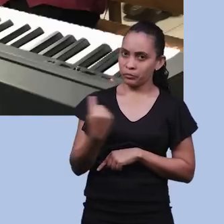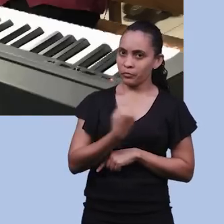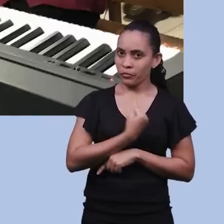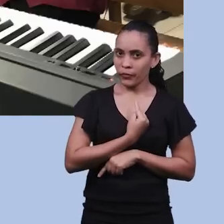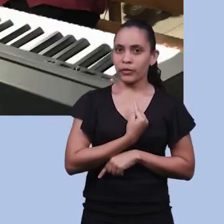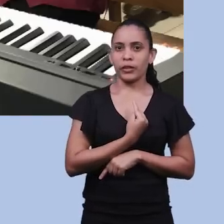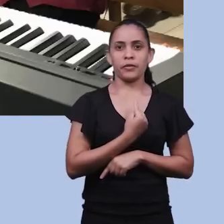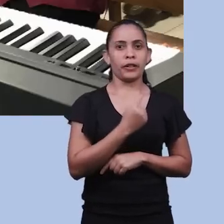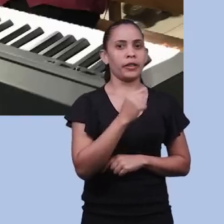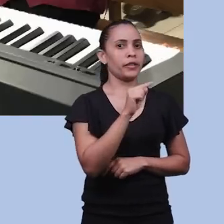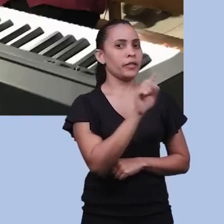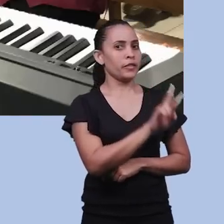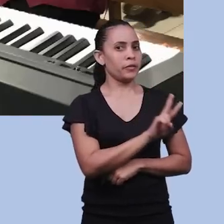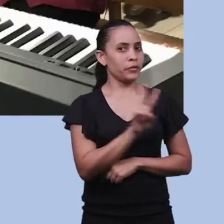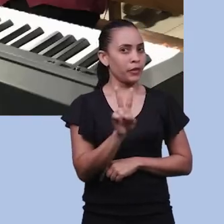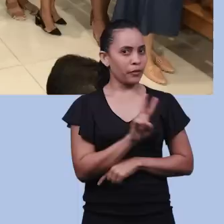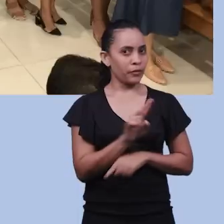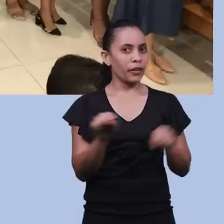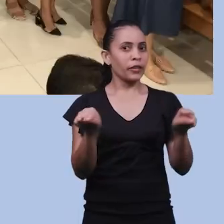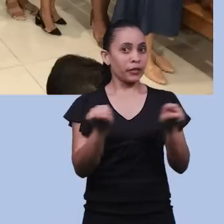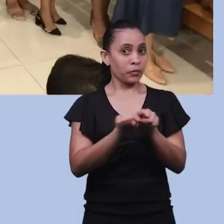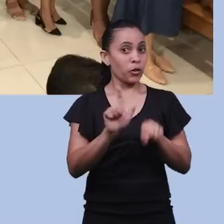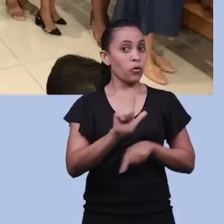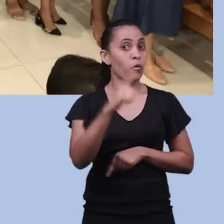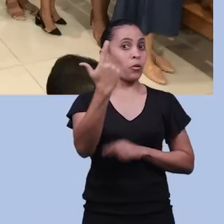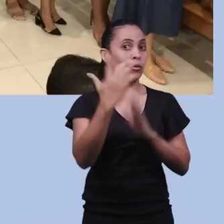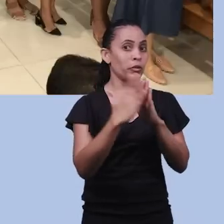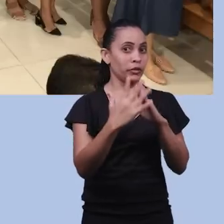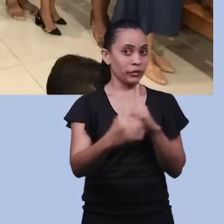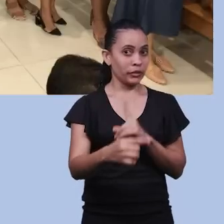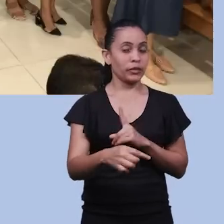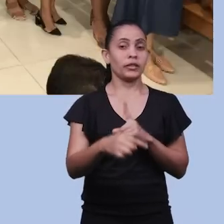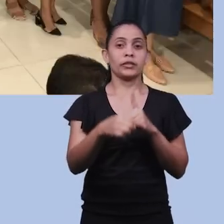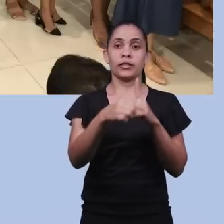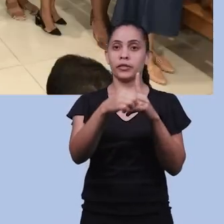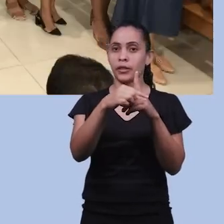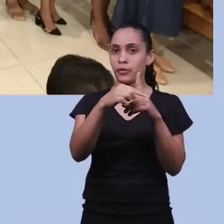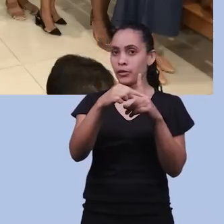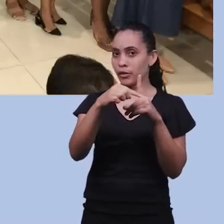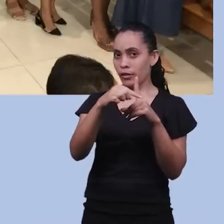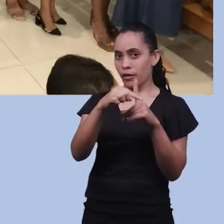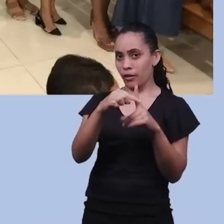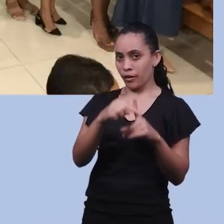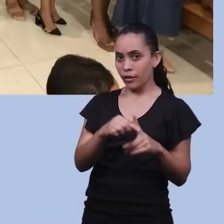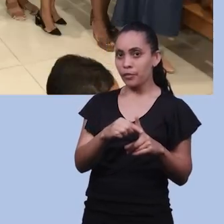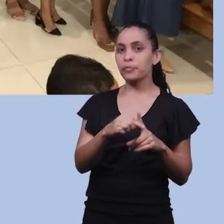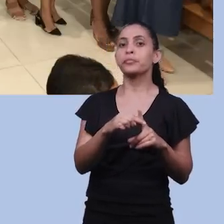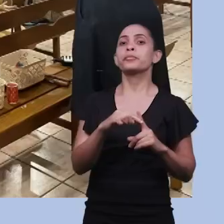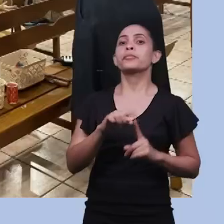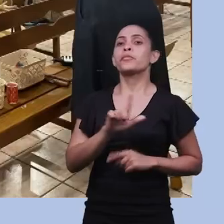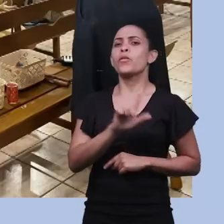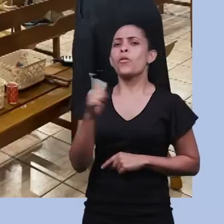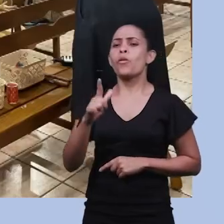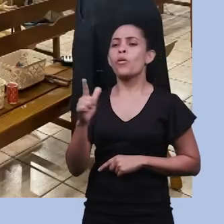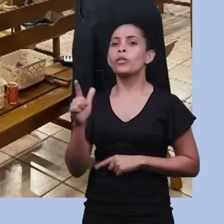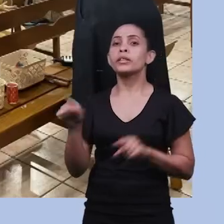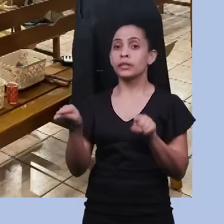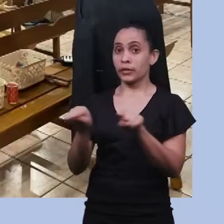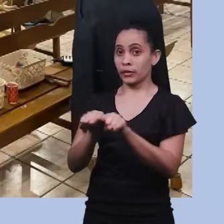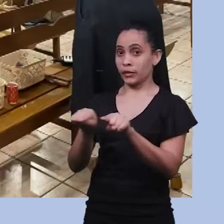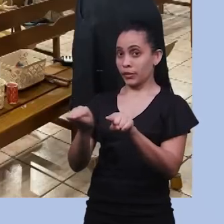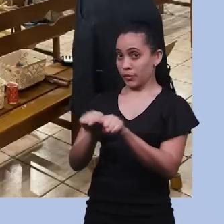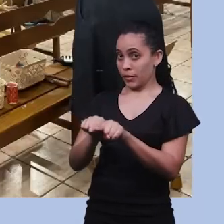também Ulisses Guimarães, outra igreja, Ilha da Jussara 3,